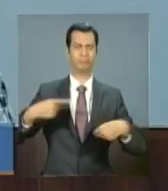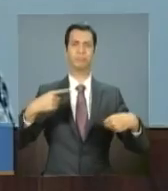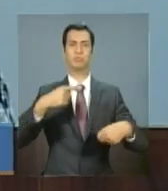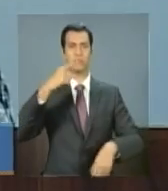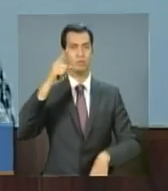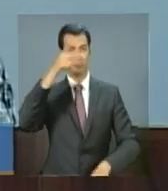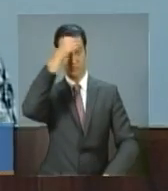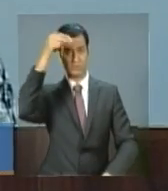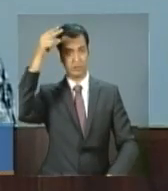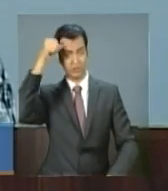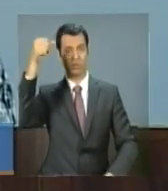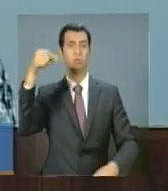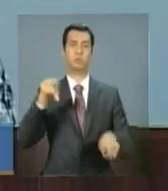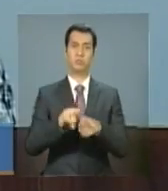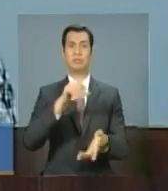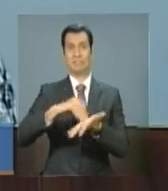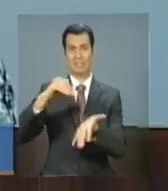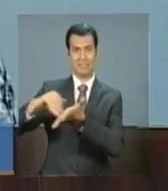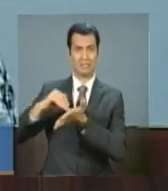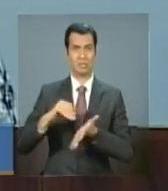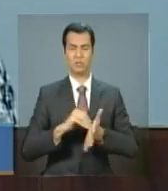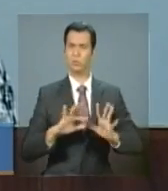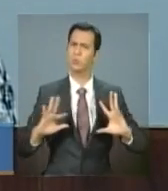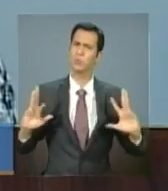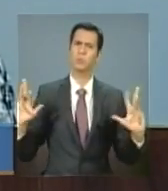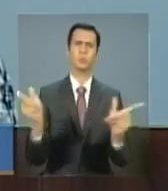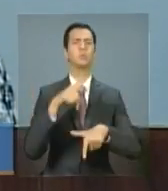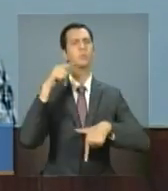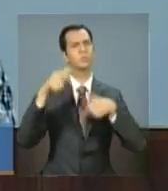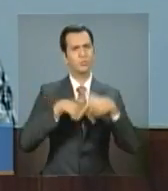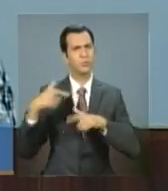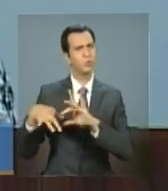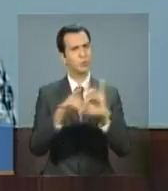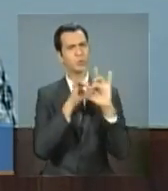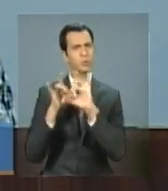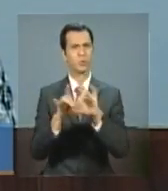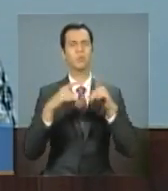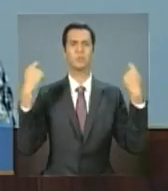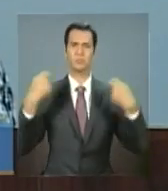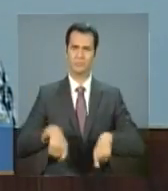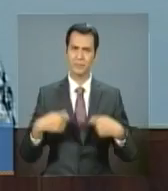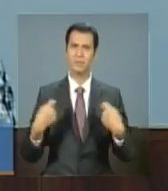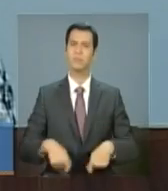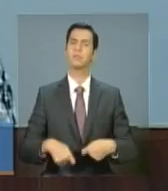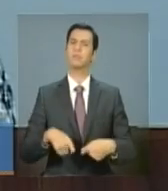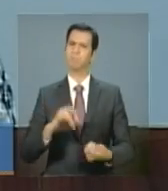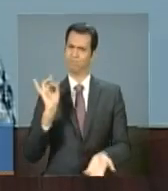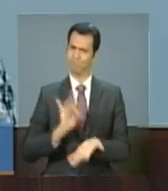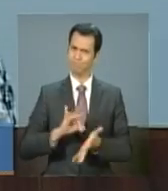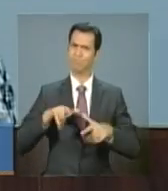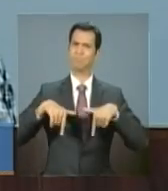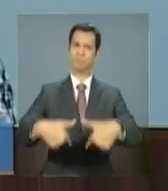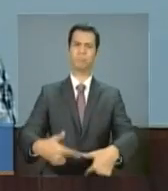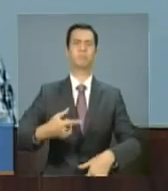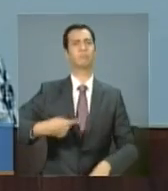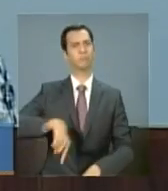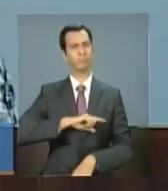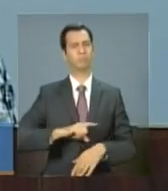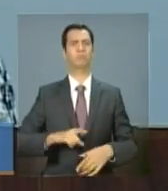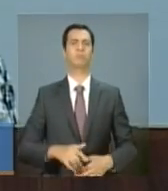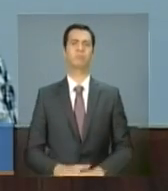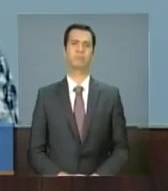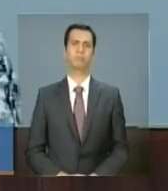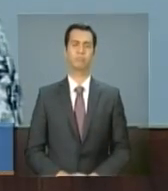várias áreas, interagindo e garantindo que a nossa ação seja uma ação intersetorial de cooperação e de trabalho